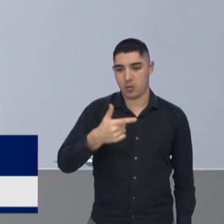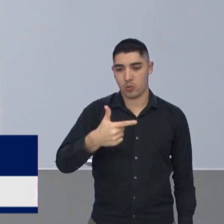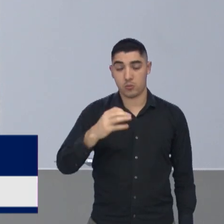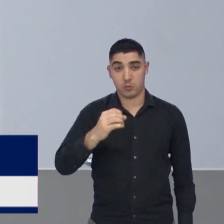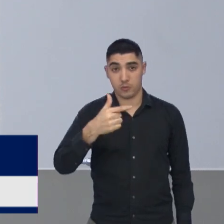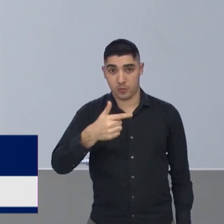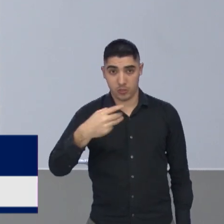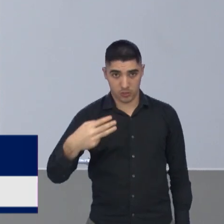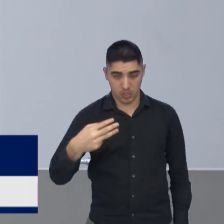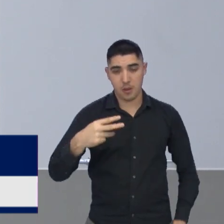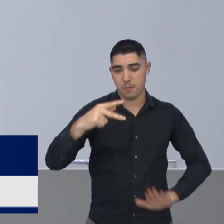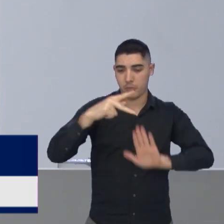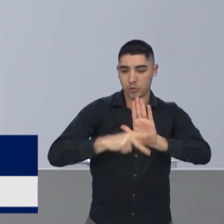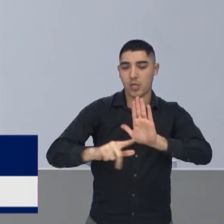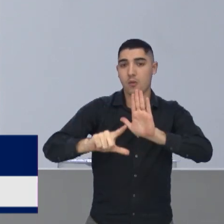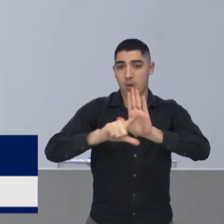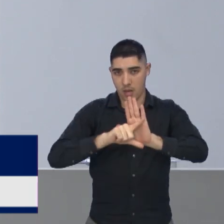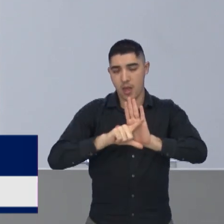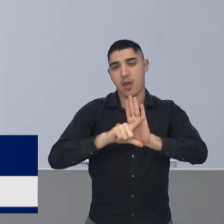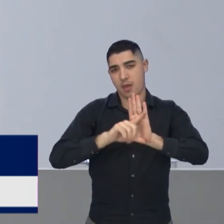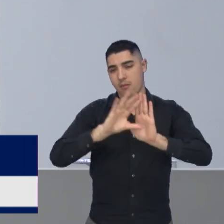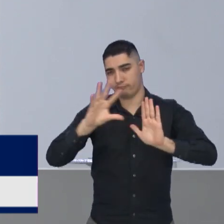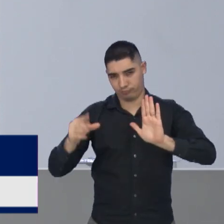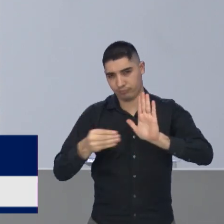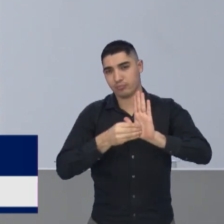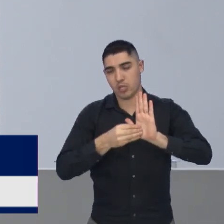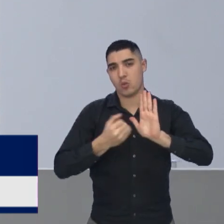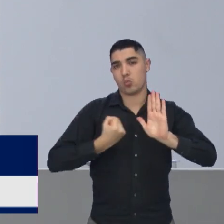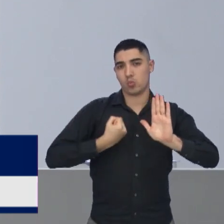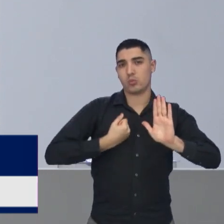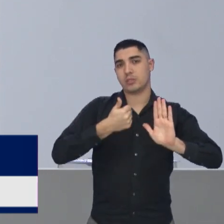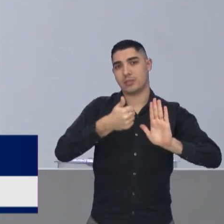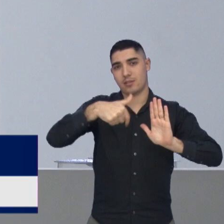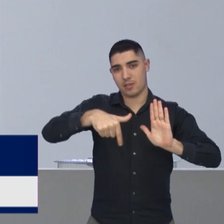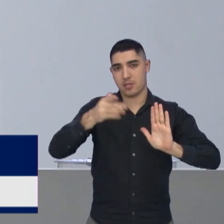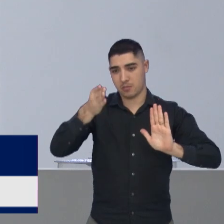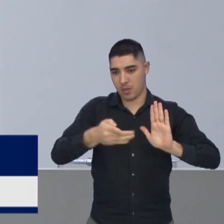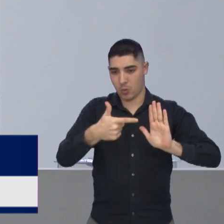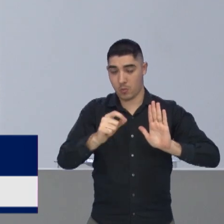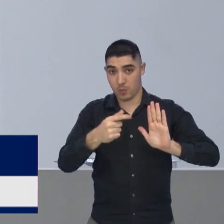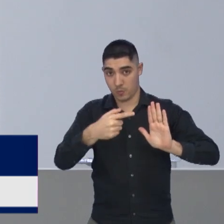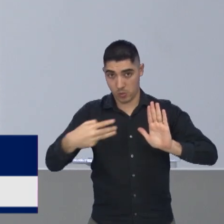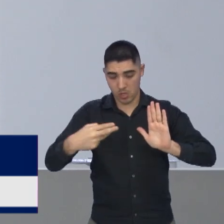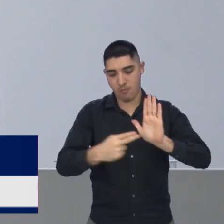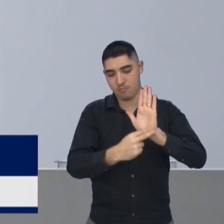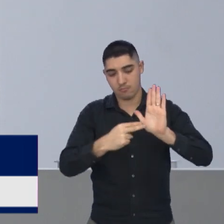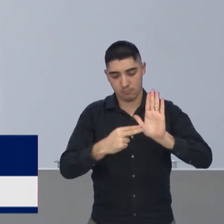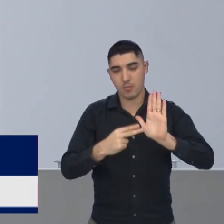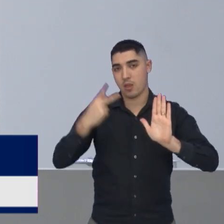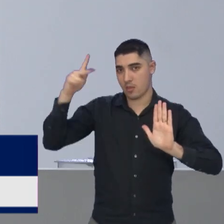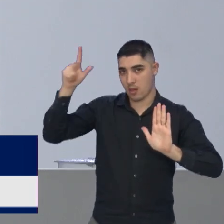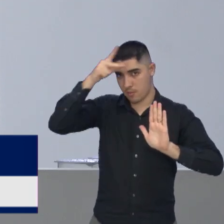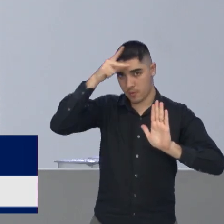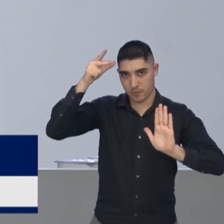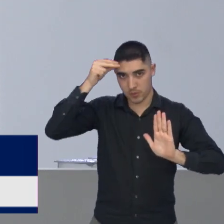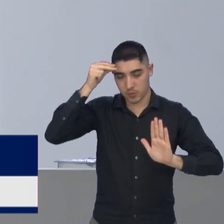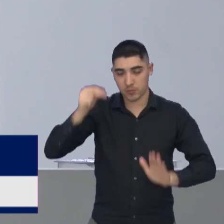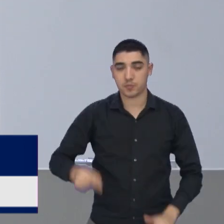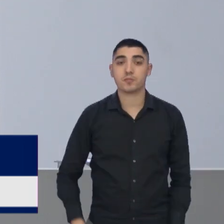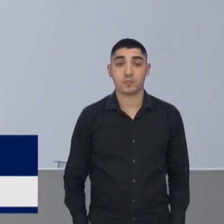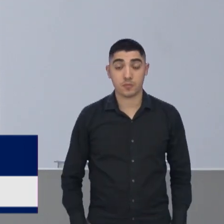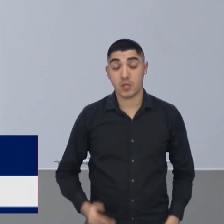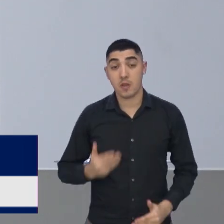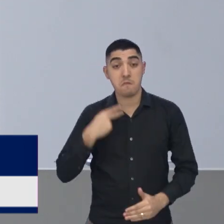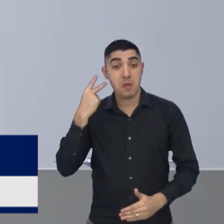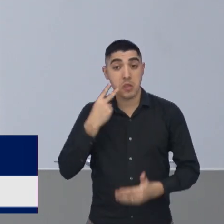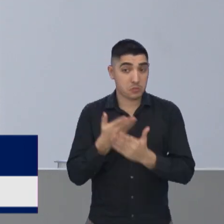10731/2023, projeto de lei complementar número 17/2023, autoria do Poder Executivo.